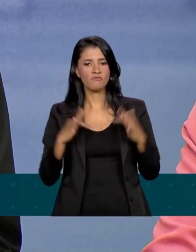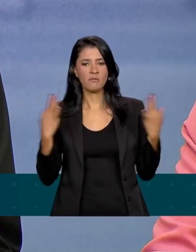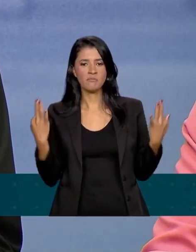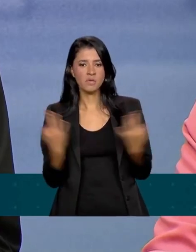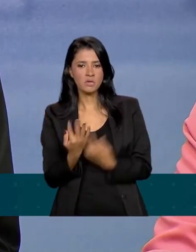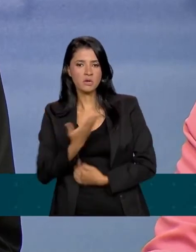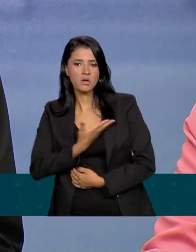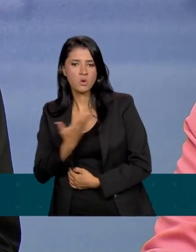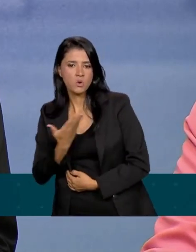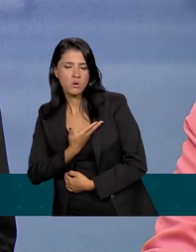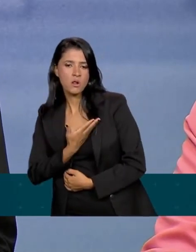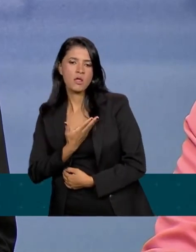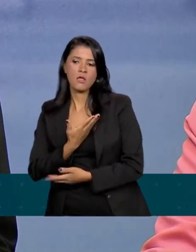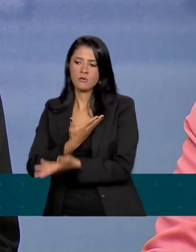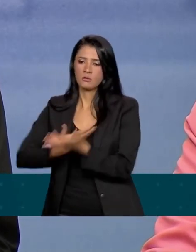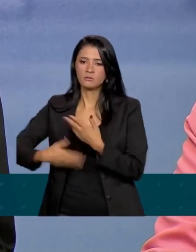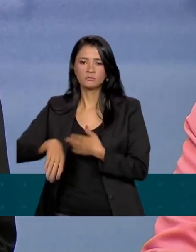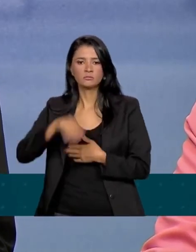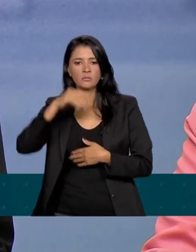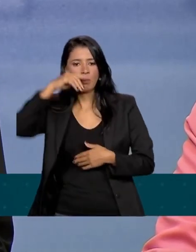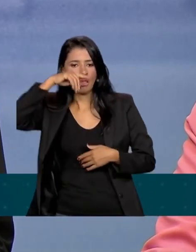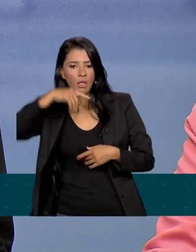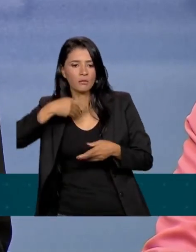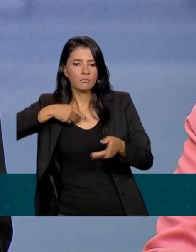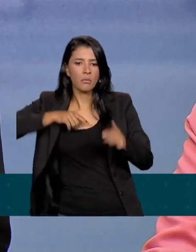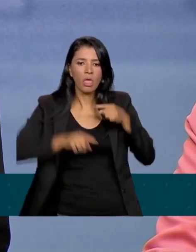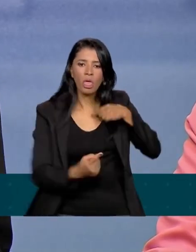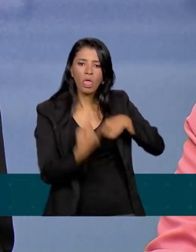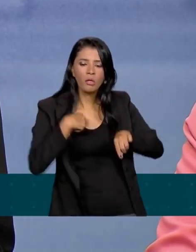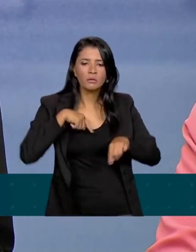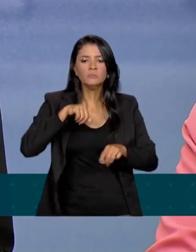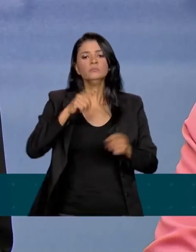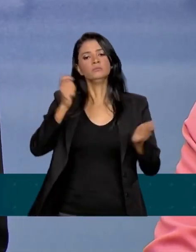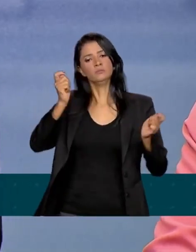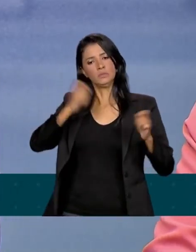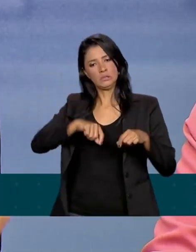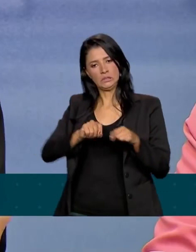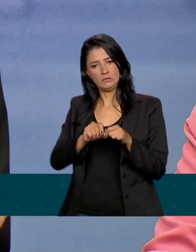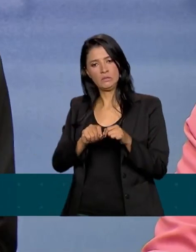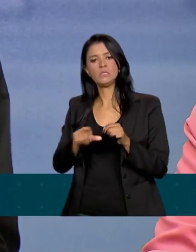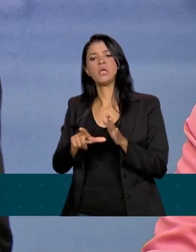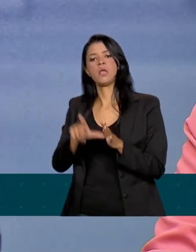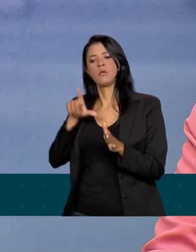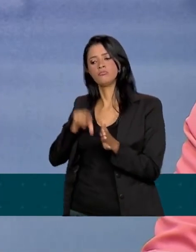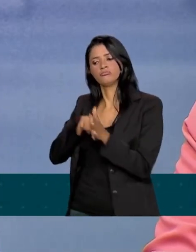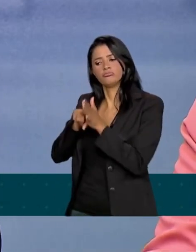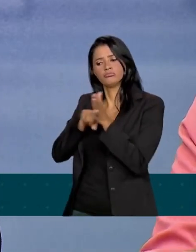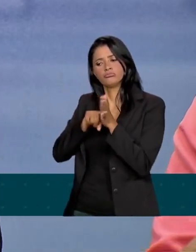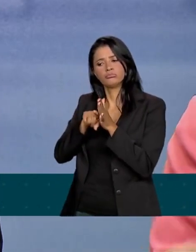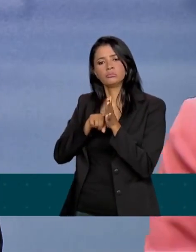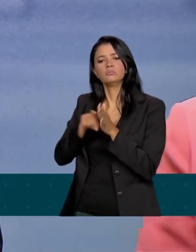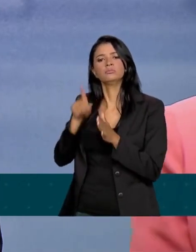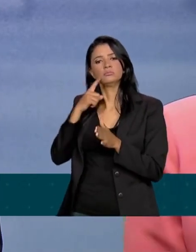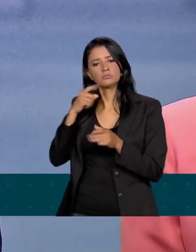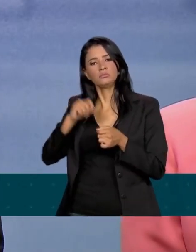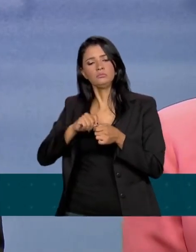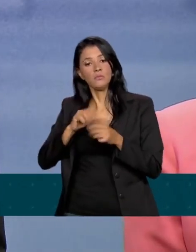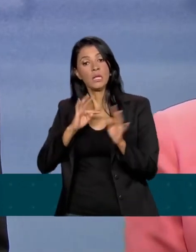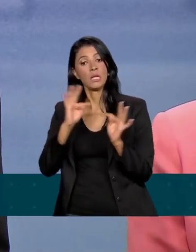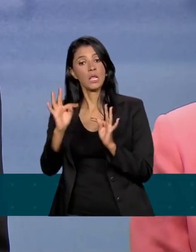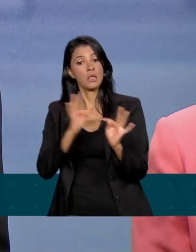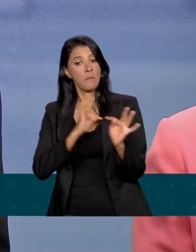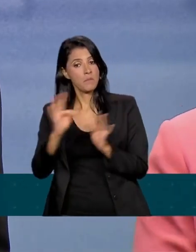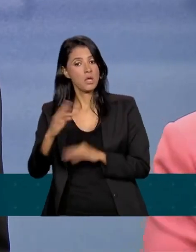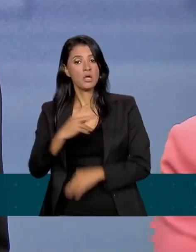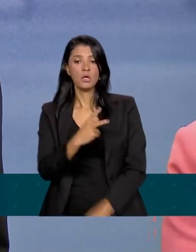pessoa bacilífera, expelindo o bacilo e transmitindo, precisa fazer teste e tratamento profilático, porque a gente pode